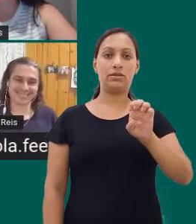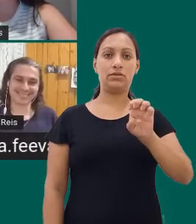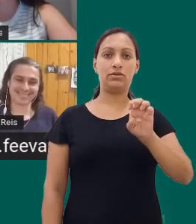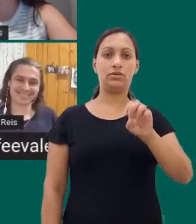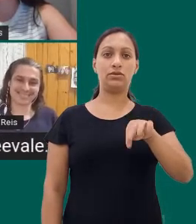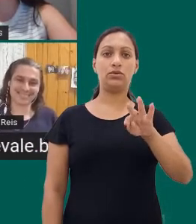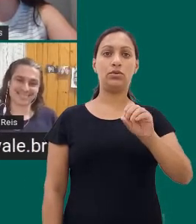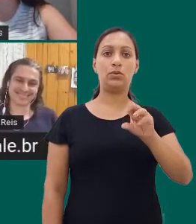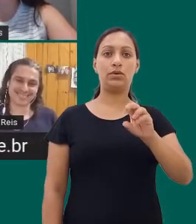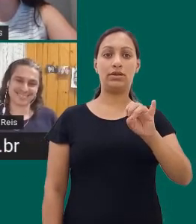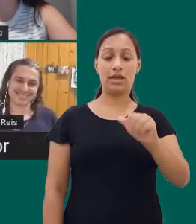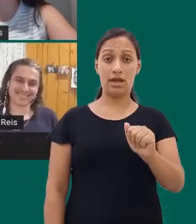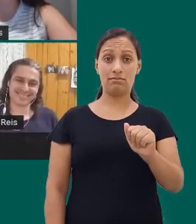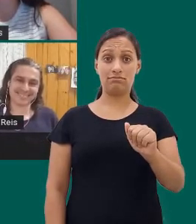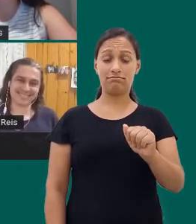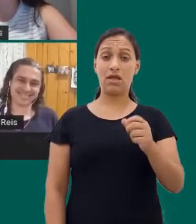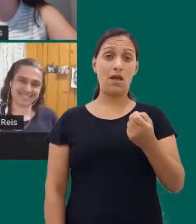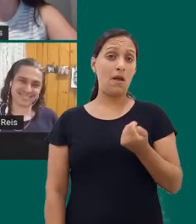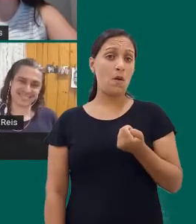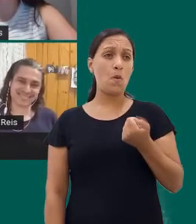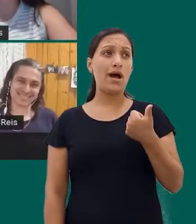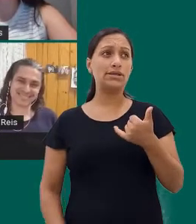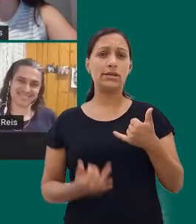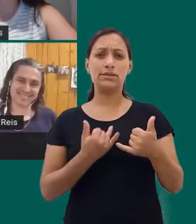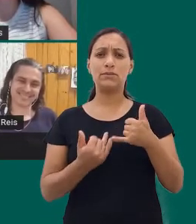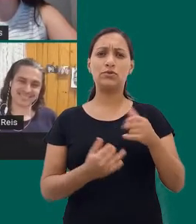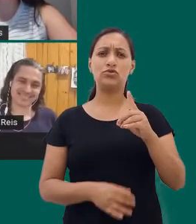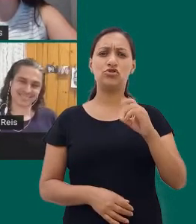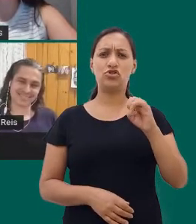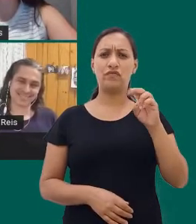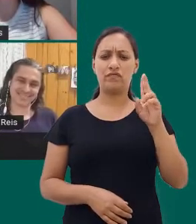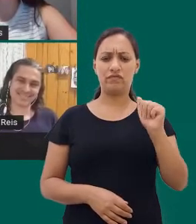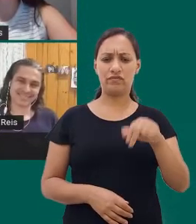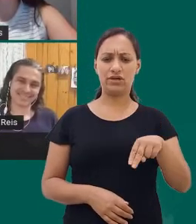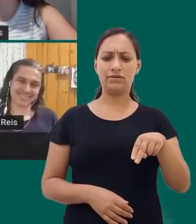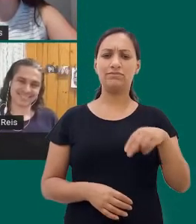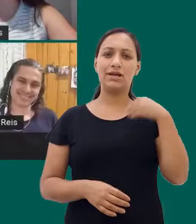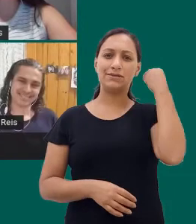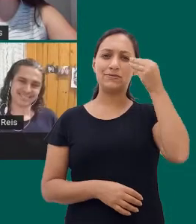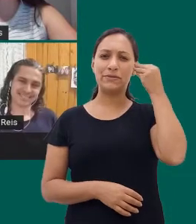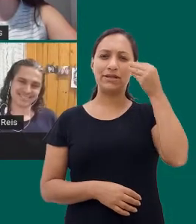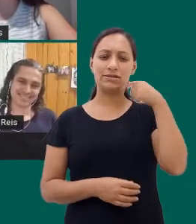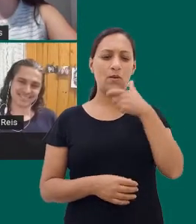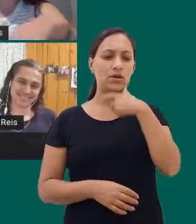poder trabalhar com eles, né? Eu acho que a Geraldine tem essa experiência forte.